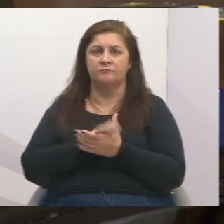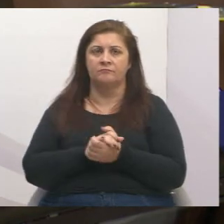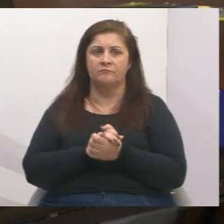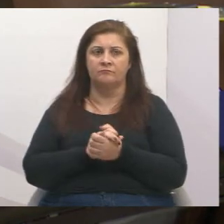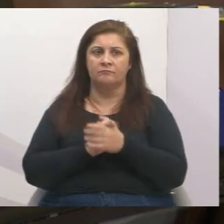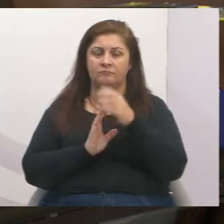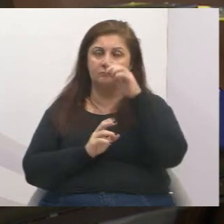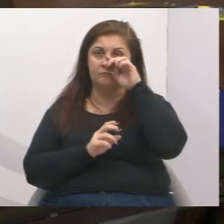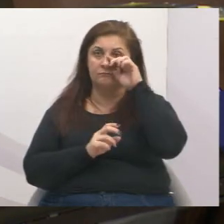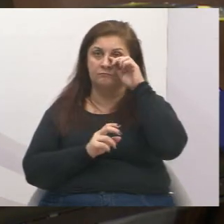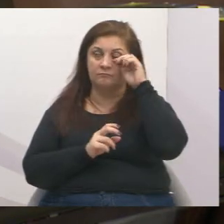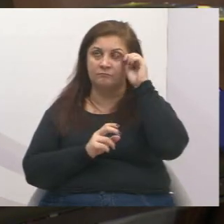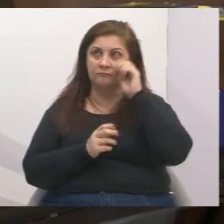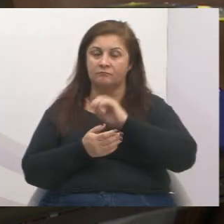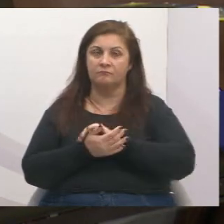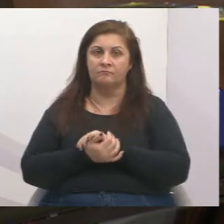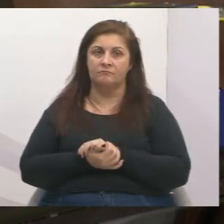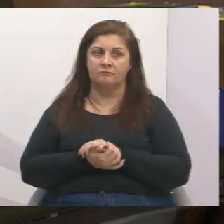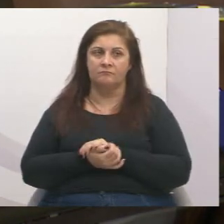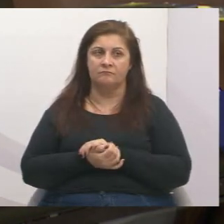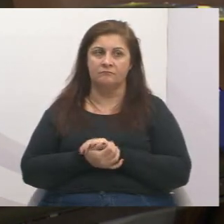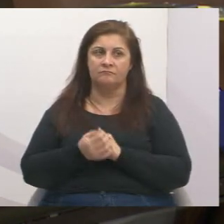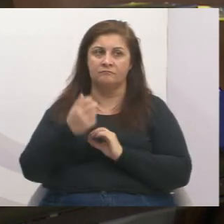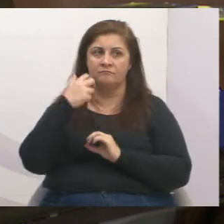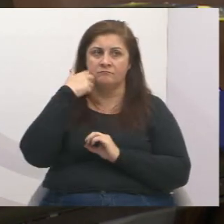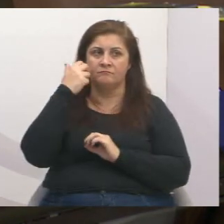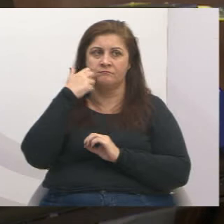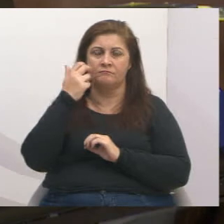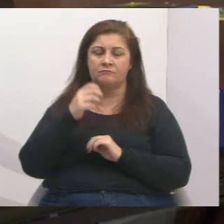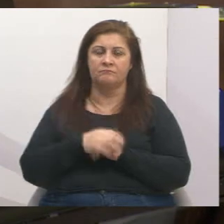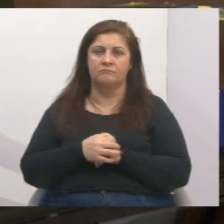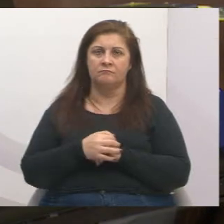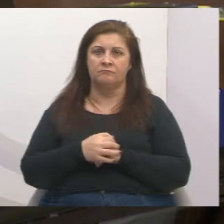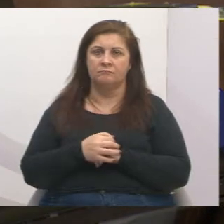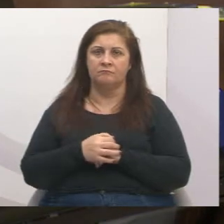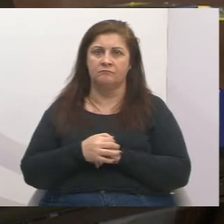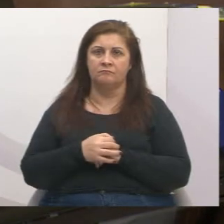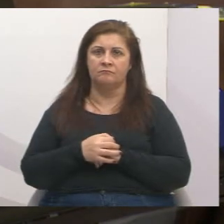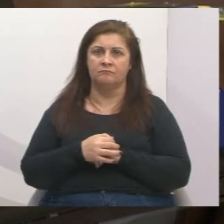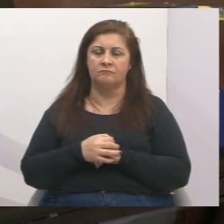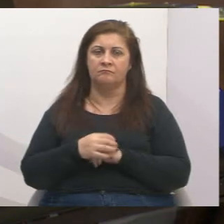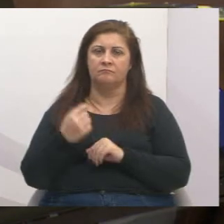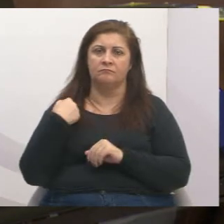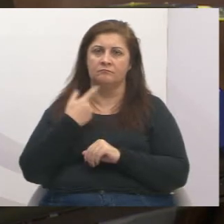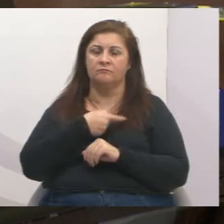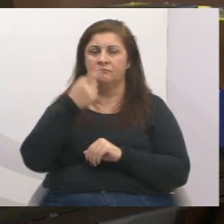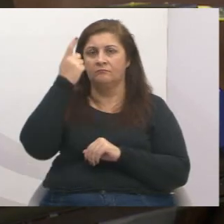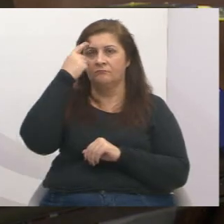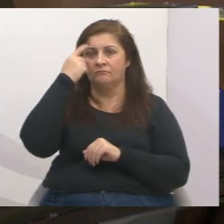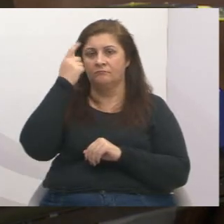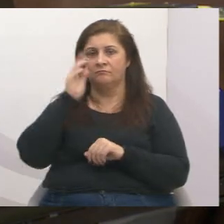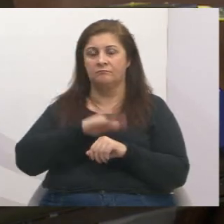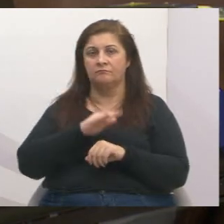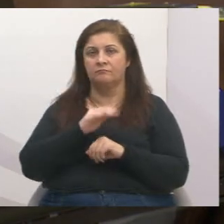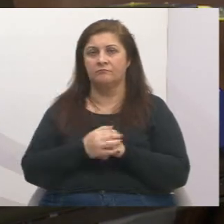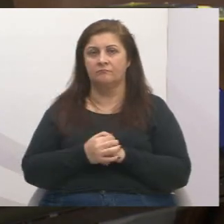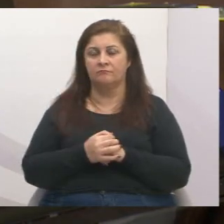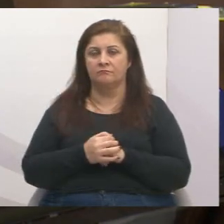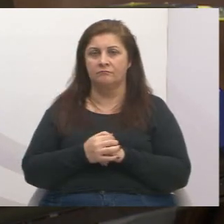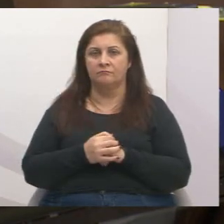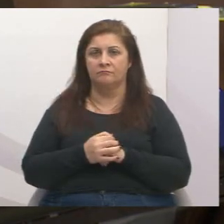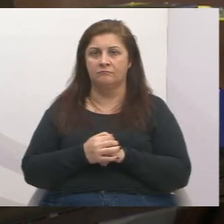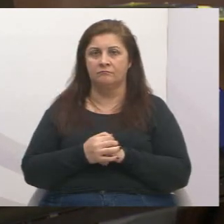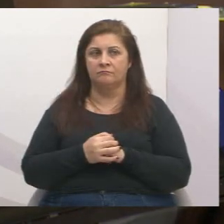seguir o teto de 7.080. É vergonhoso. Então, que a gente possa repensar mais, tem emendas para